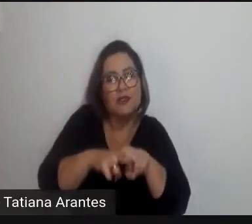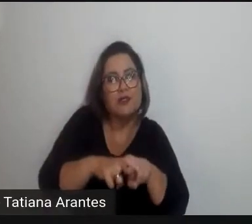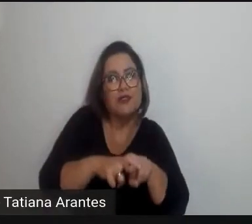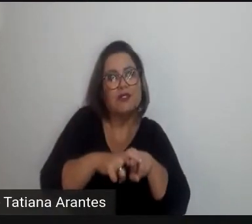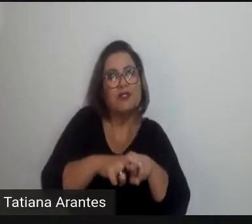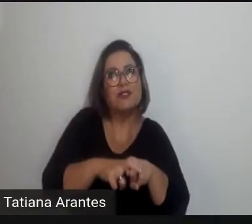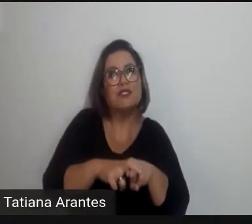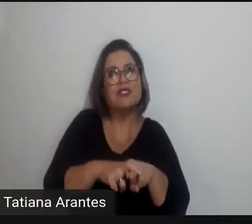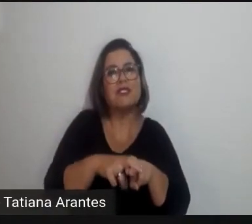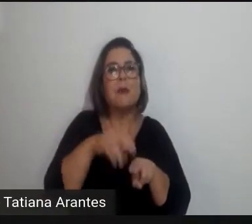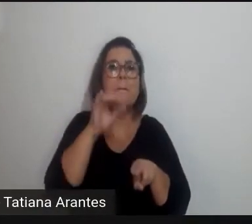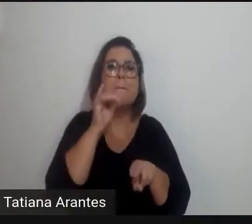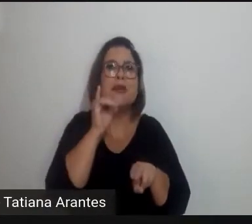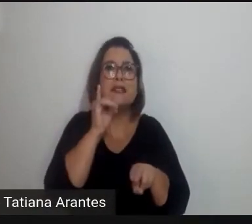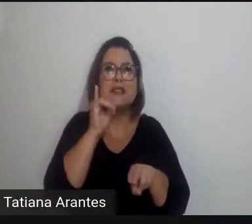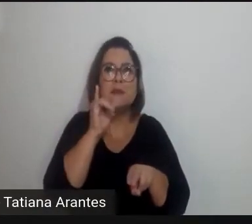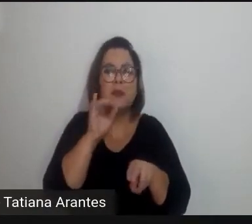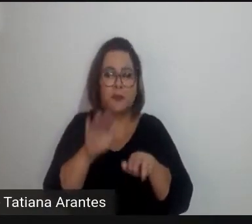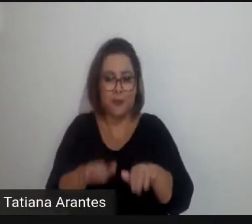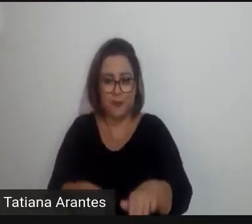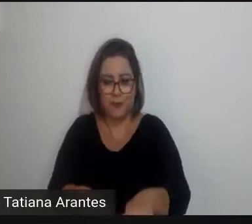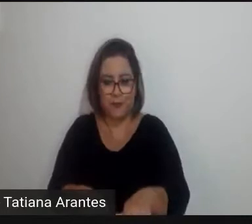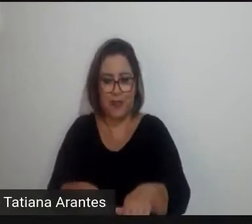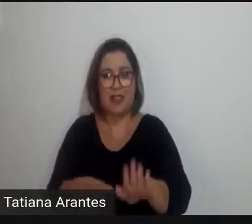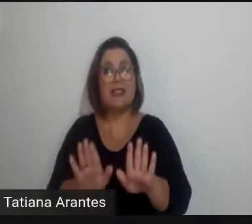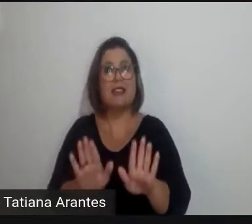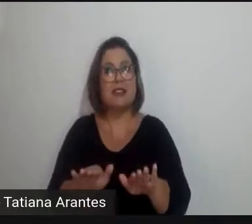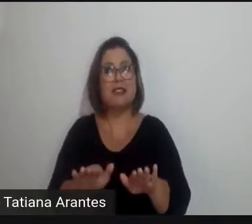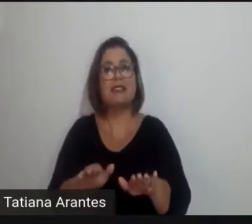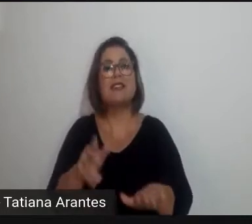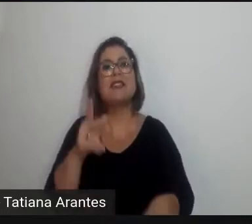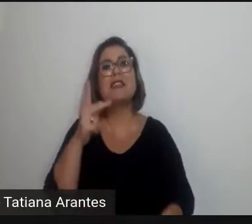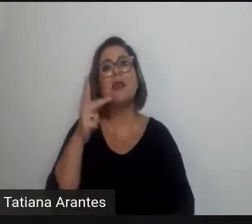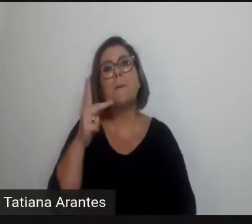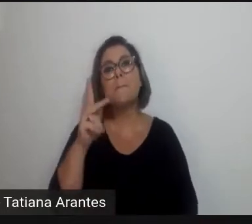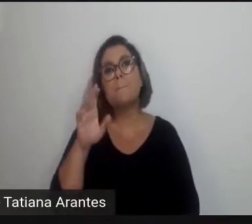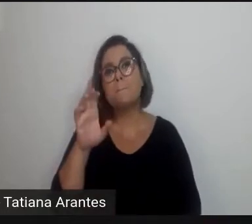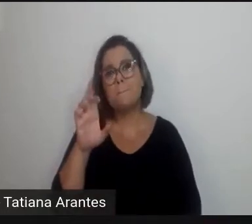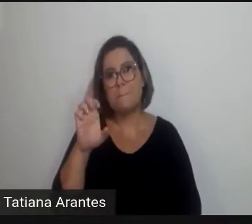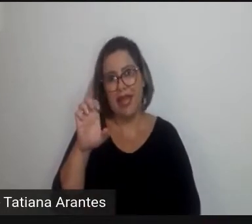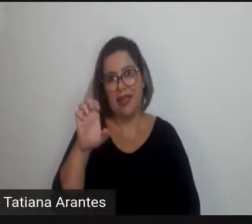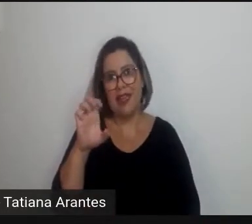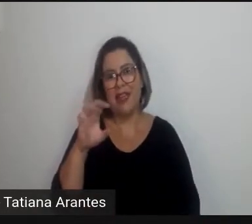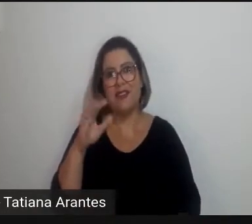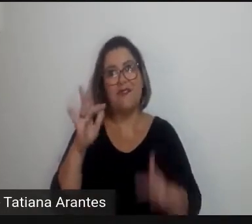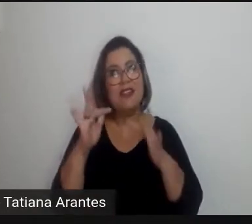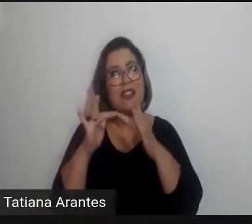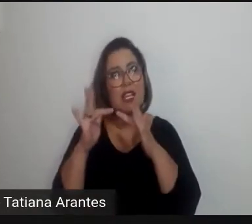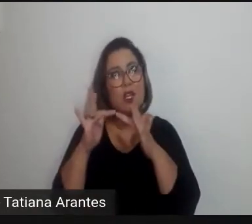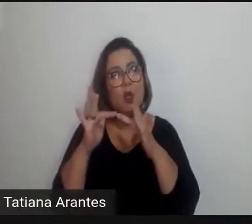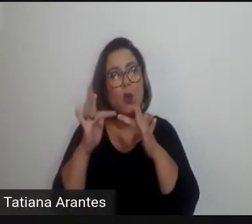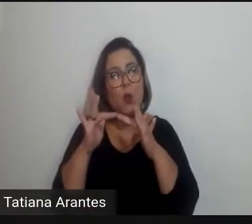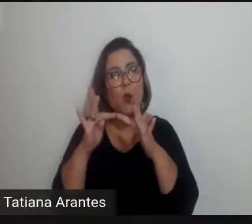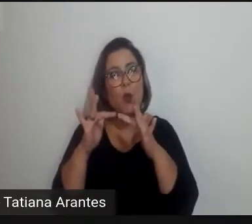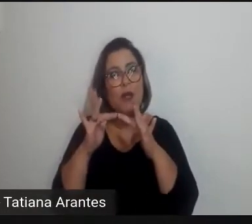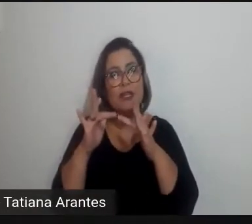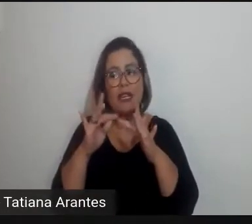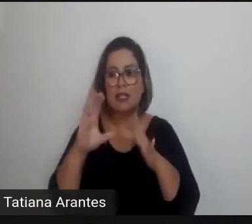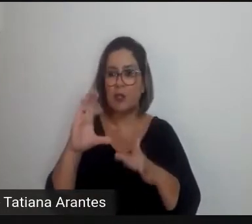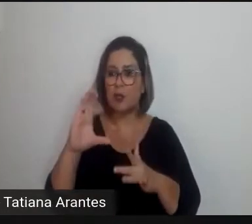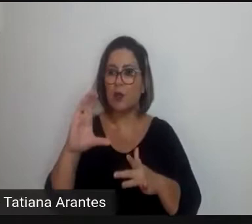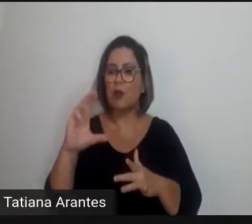chão. Vocês vão colocar os pés apoiando no chão, fazendo um ângulo de